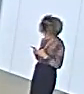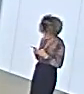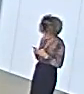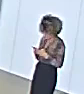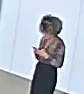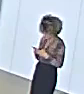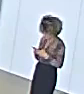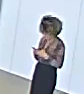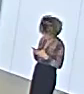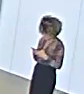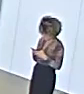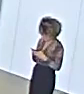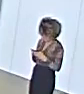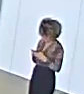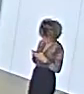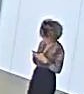inteira.